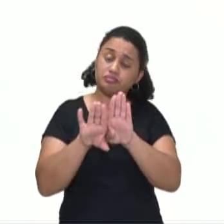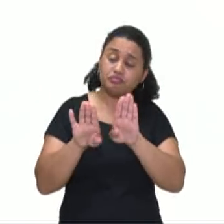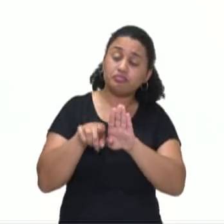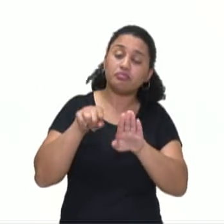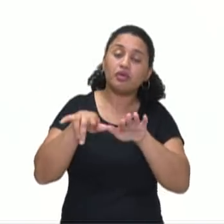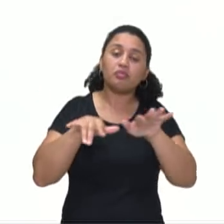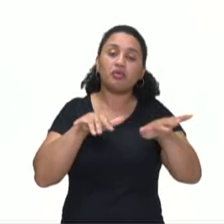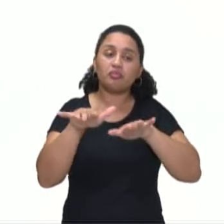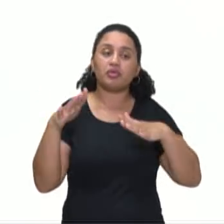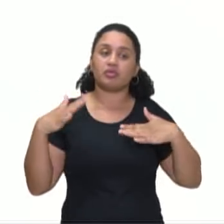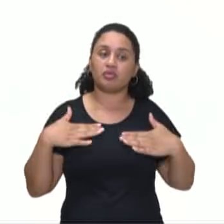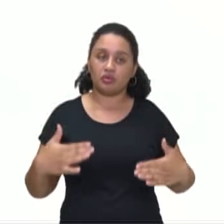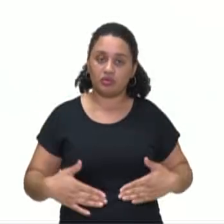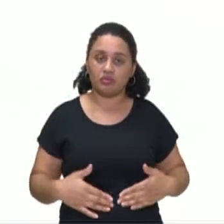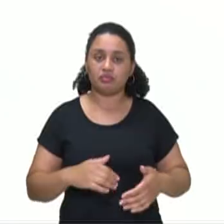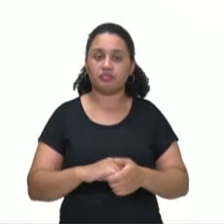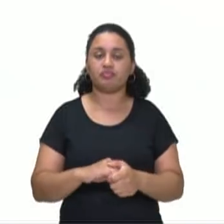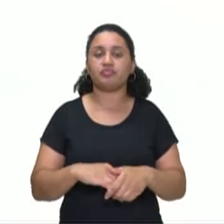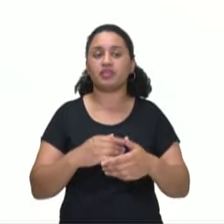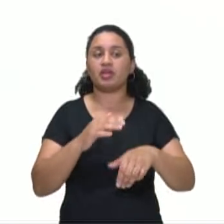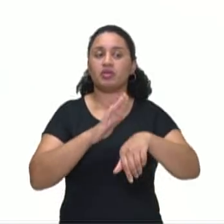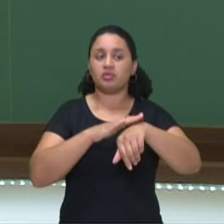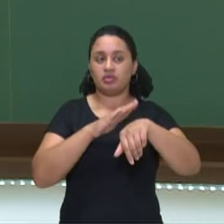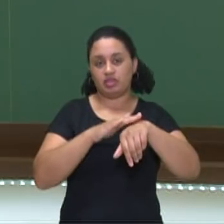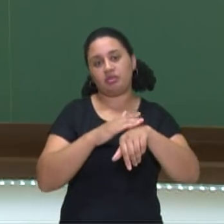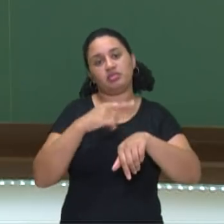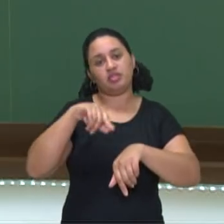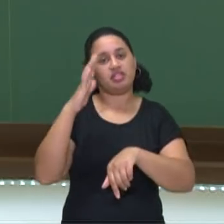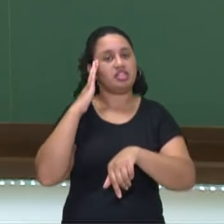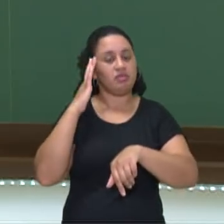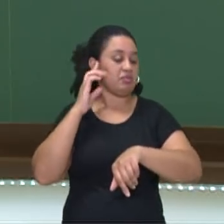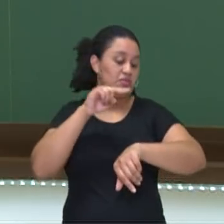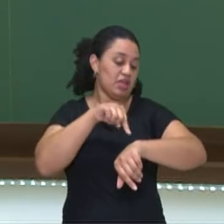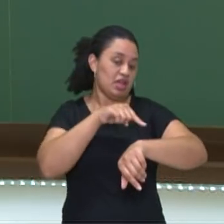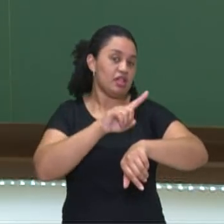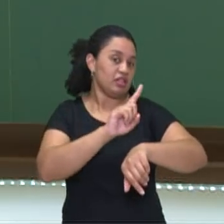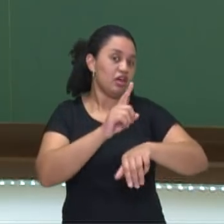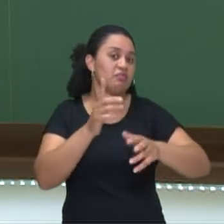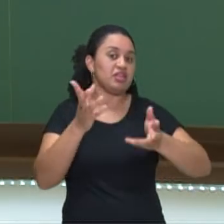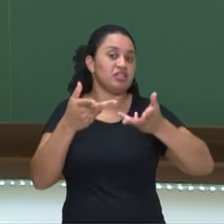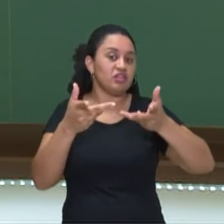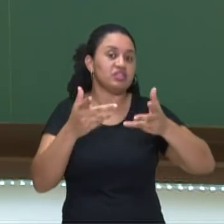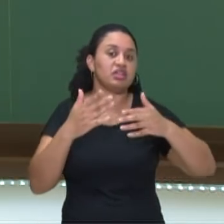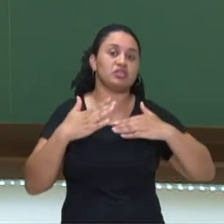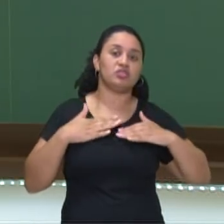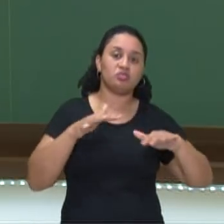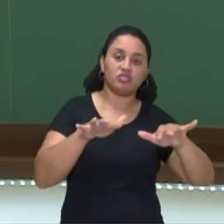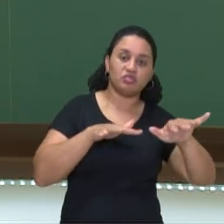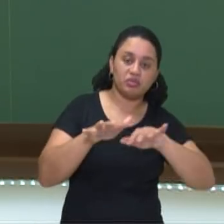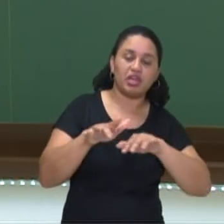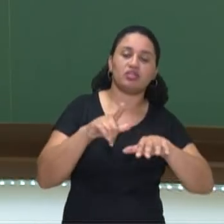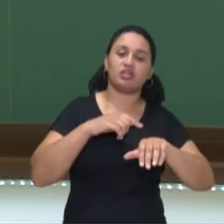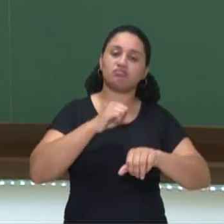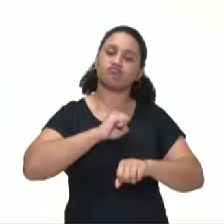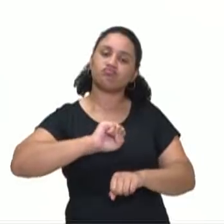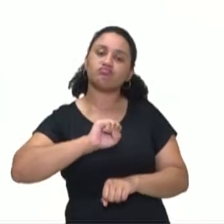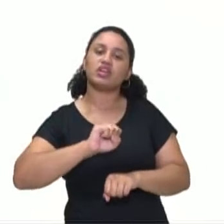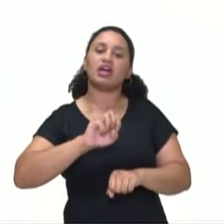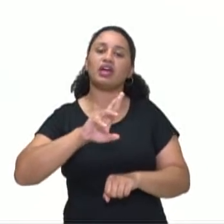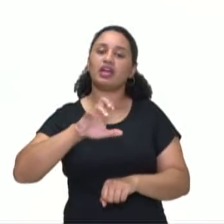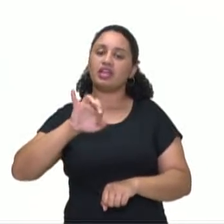próprio movimento corporal. O tempo, a gente sabe que é a velocidade do movimento corporal, ele tem ritmo, ele